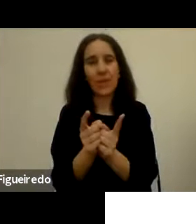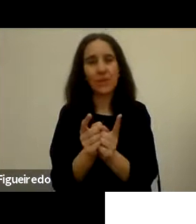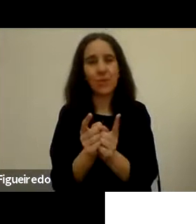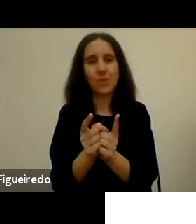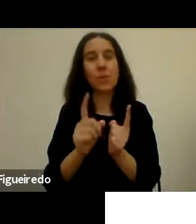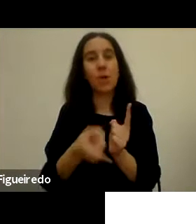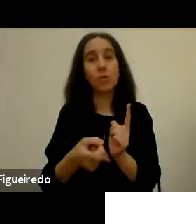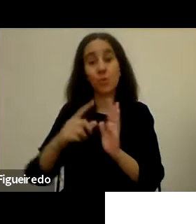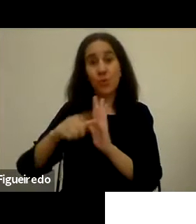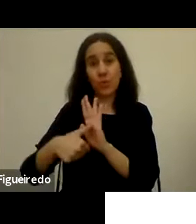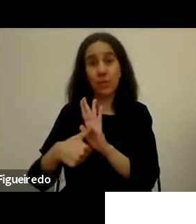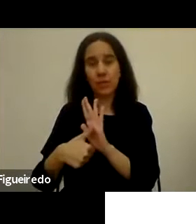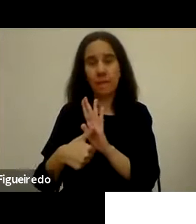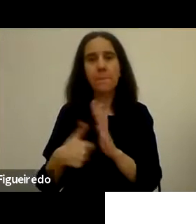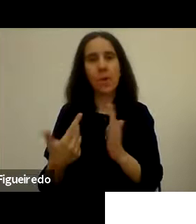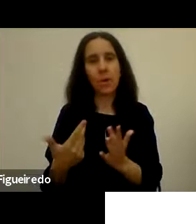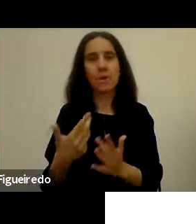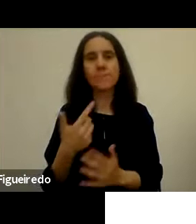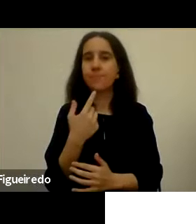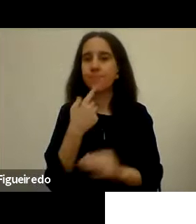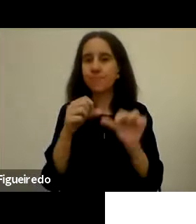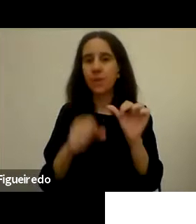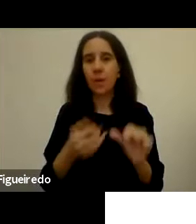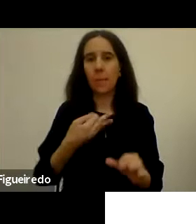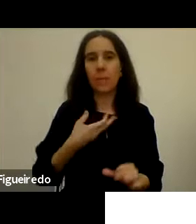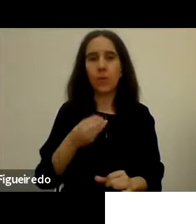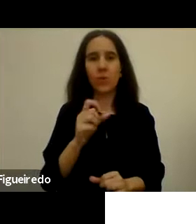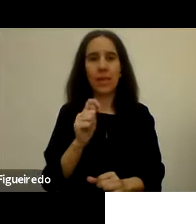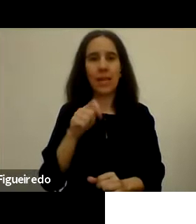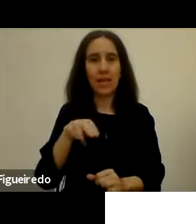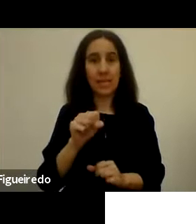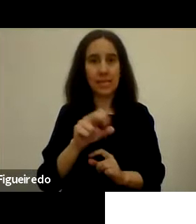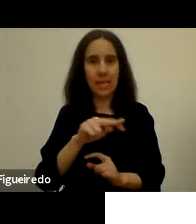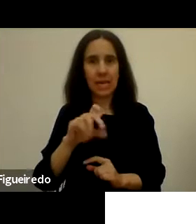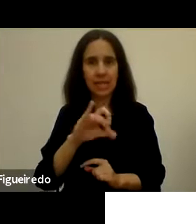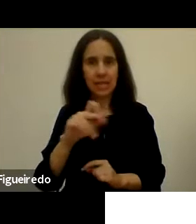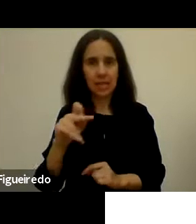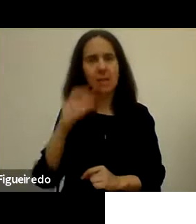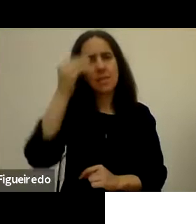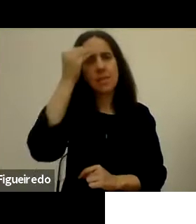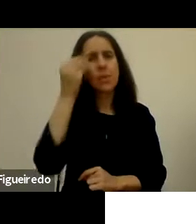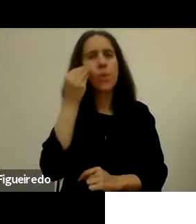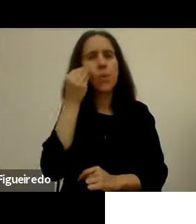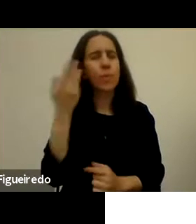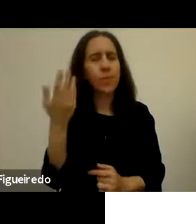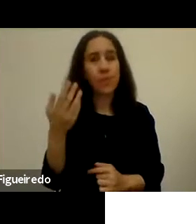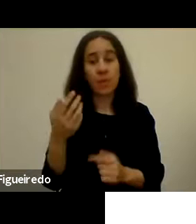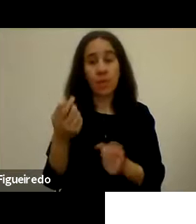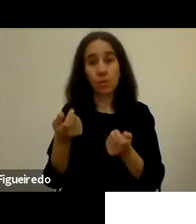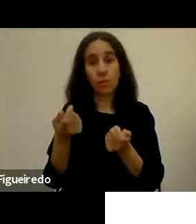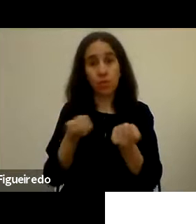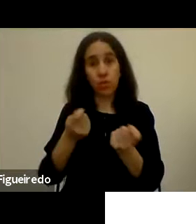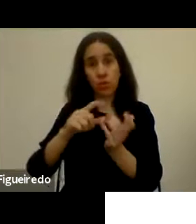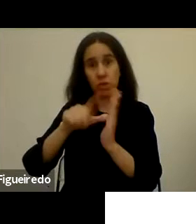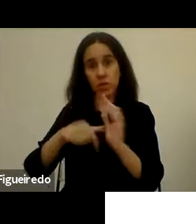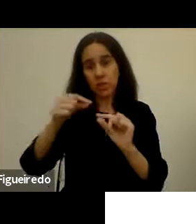este projeto, dirijo-me agora ao Pedro Engrácia para sabermos como é que é possível cumprir o ciclo de gestão de projetos